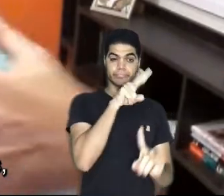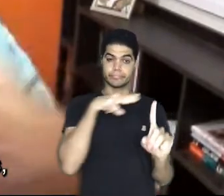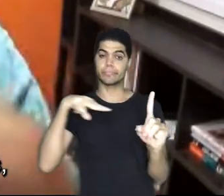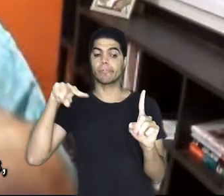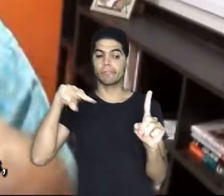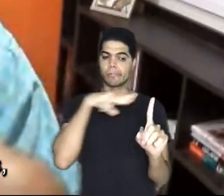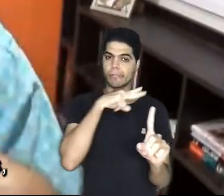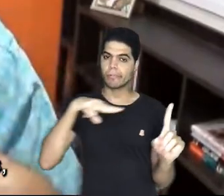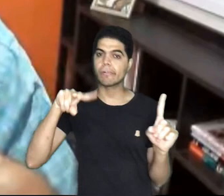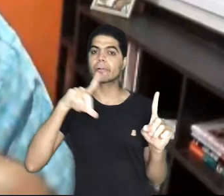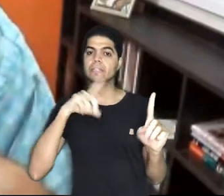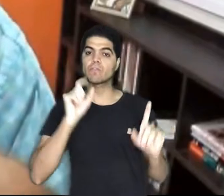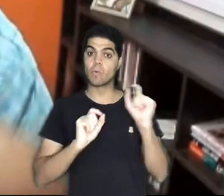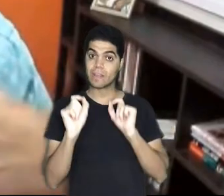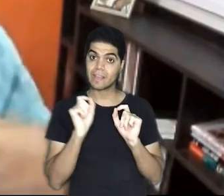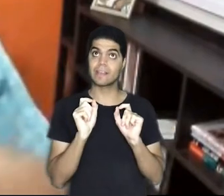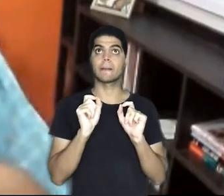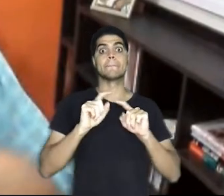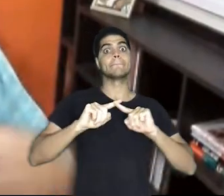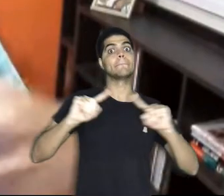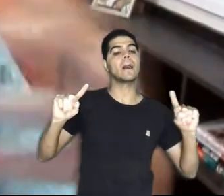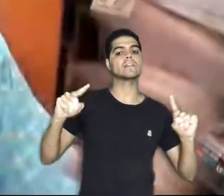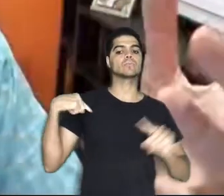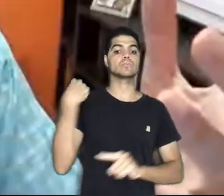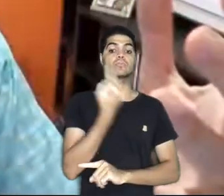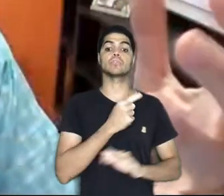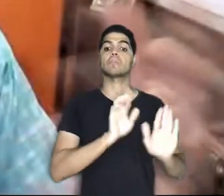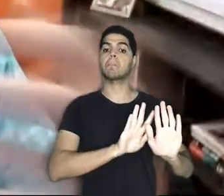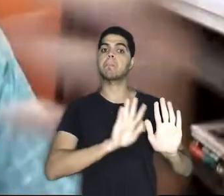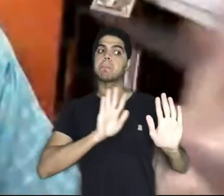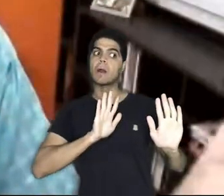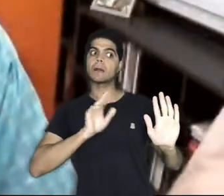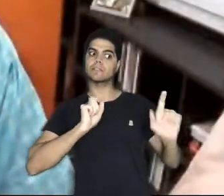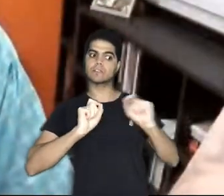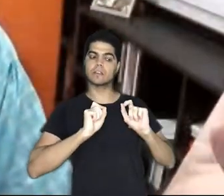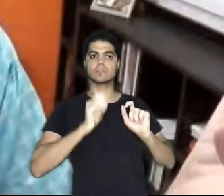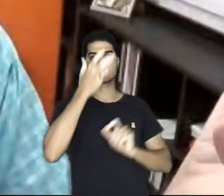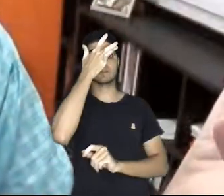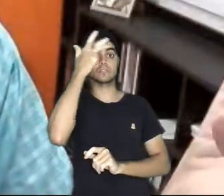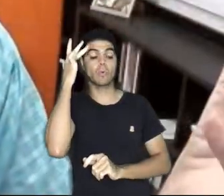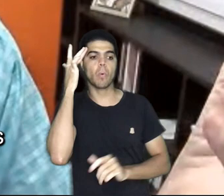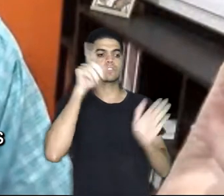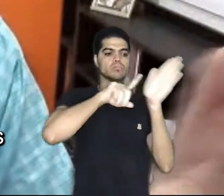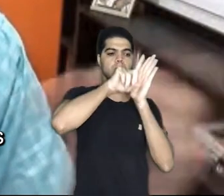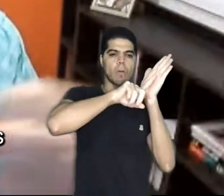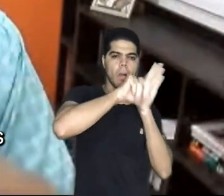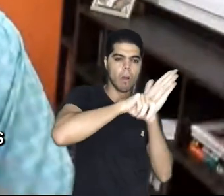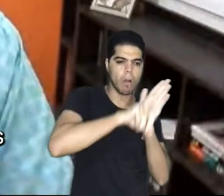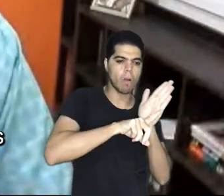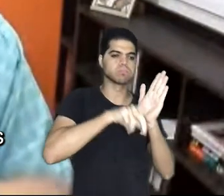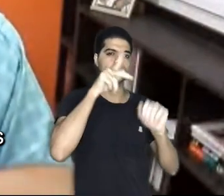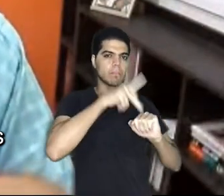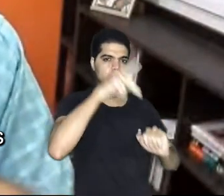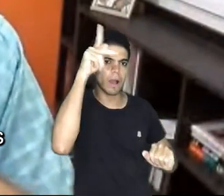visões conflitivas, sobretudo quando nós nos afastamos do plano dos especialistas, do plano